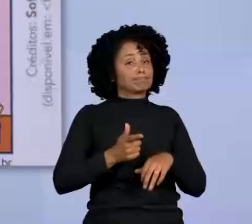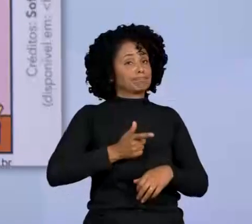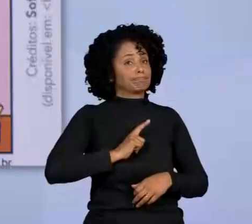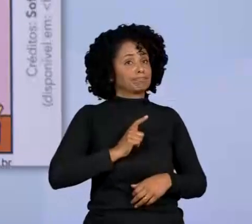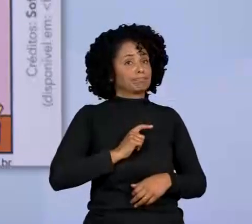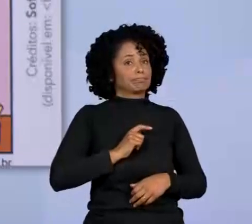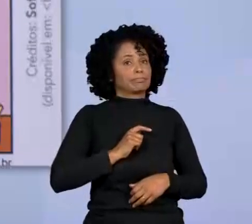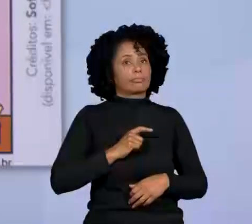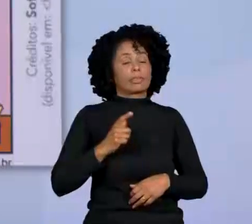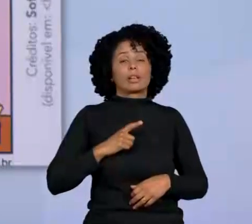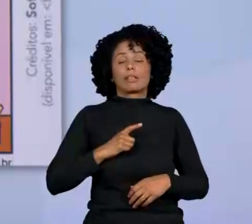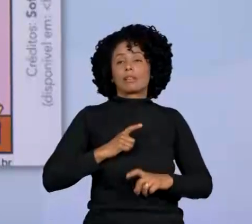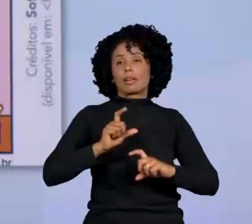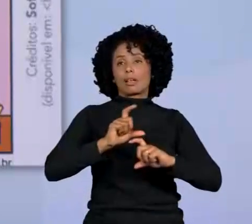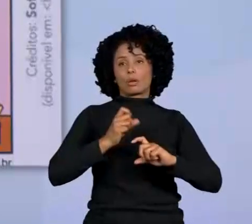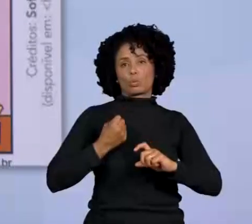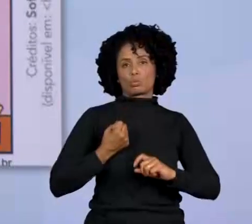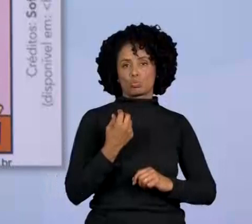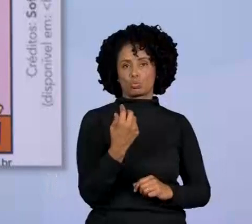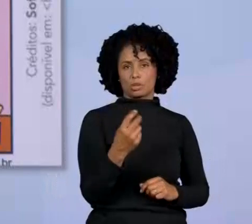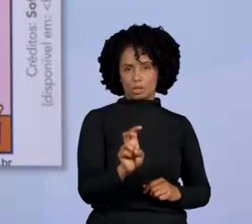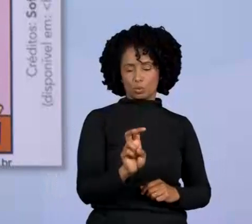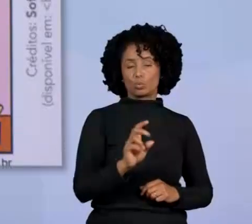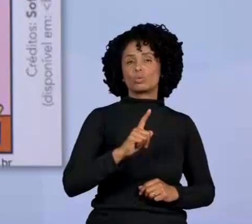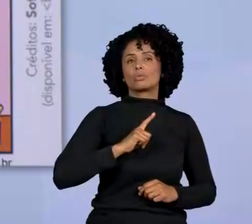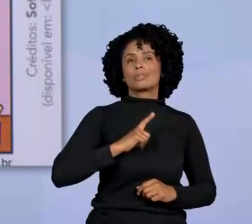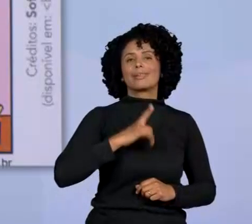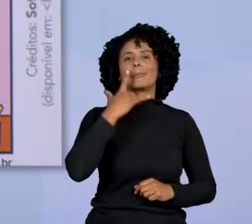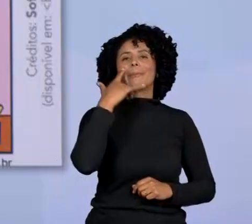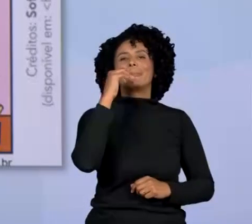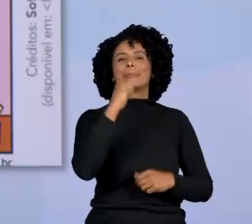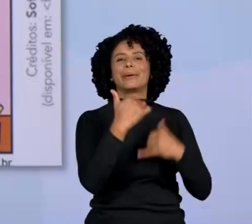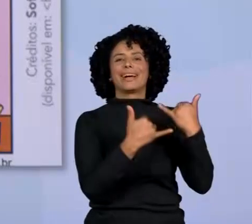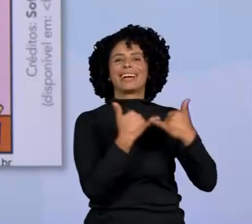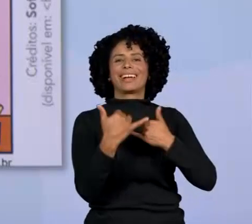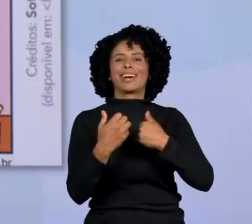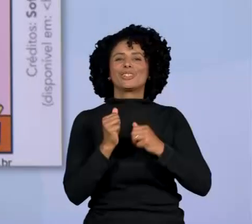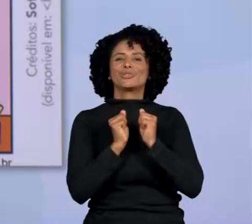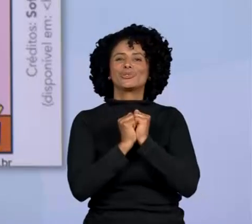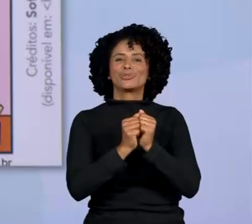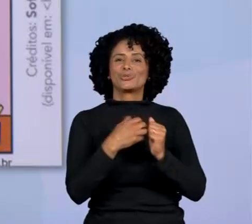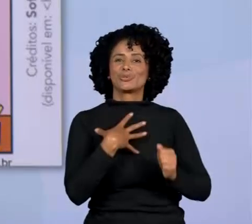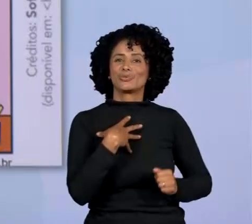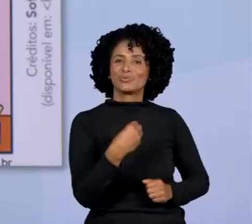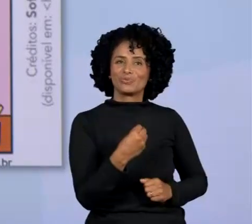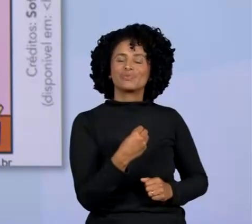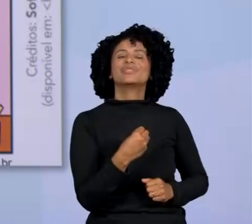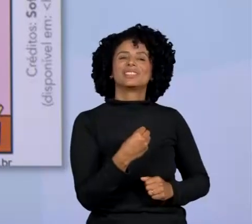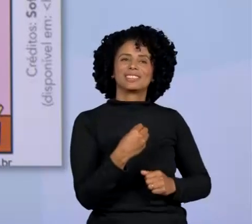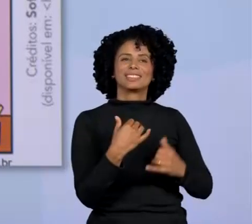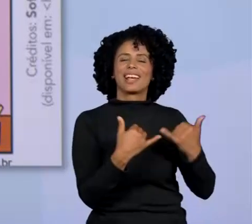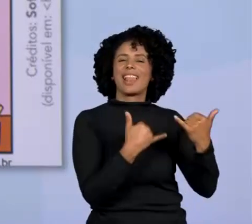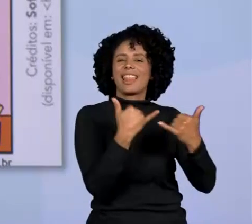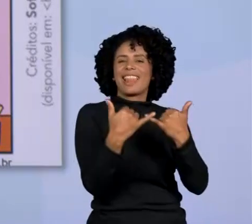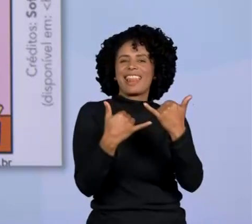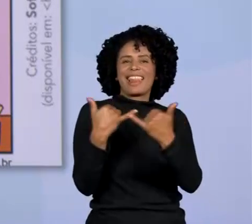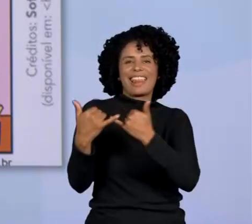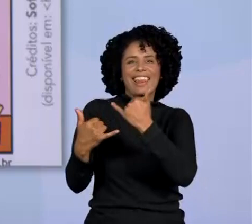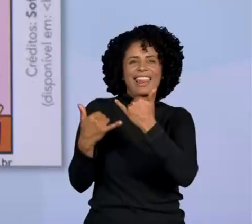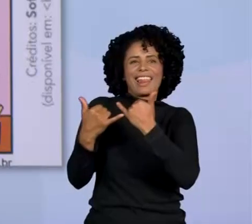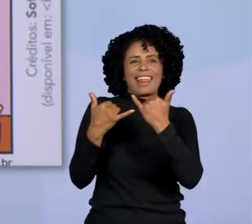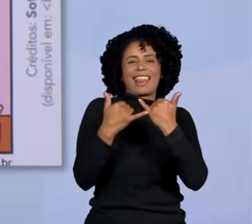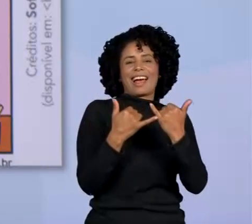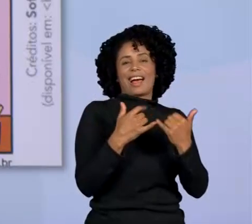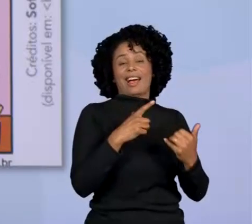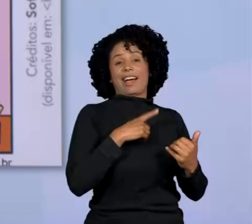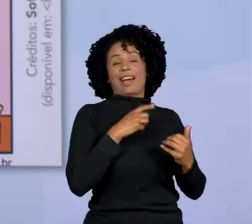Na imagem 5, eu tenho o pai brincando com as crianças, os seus filhos, e inclusive, né, levantando o